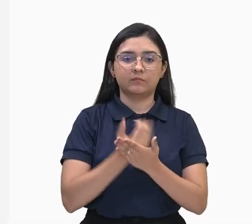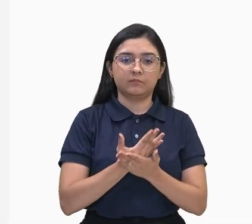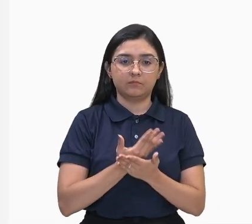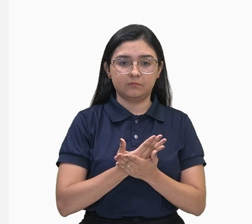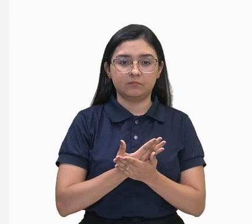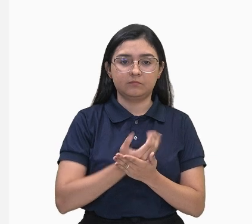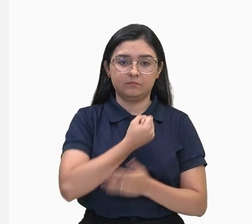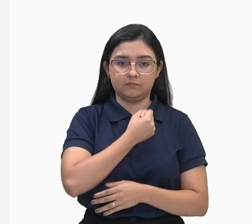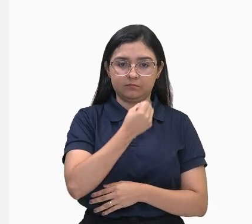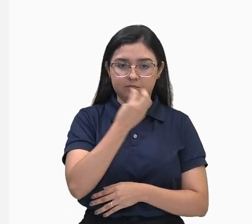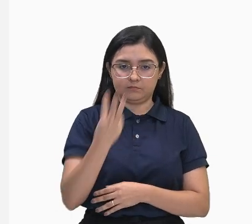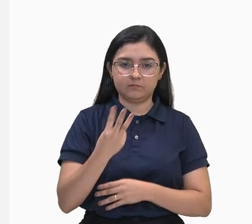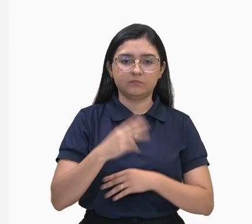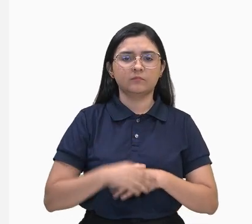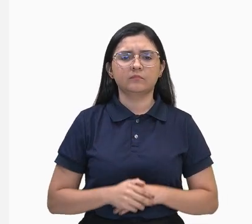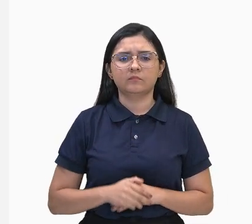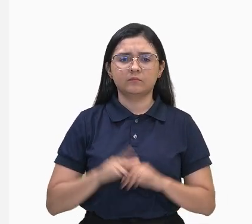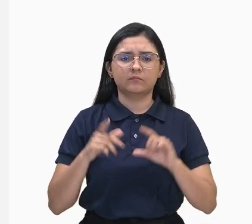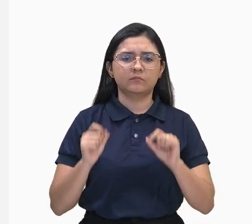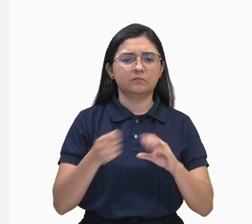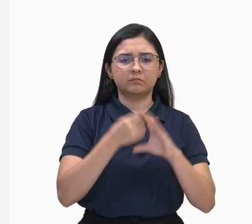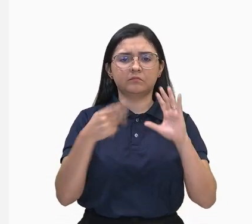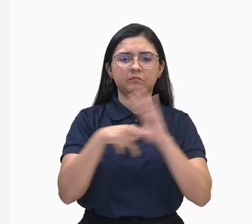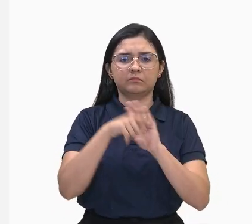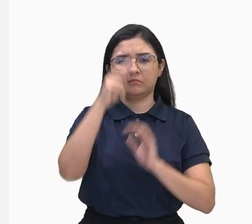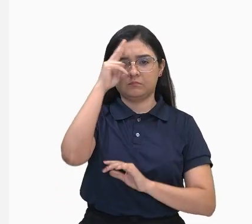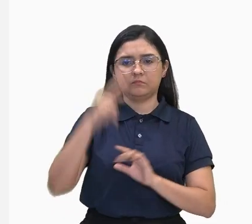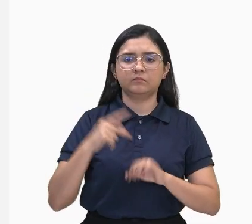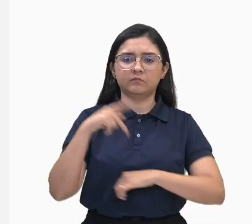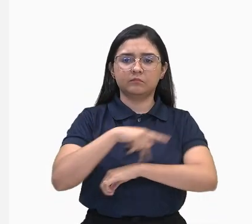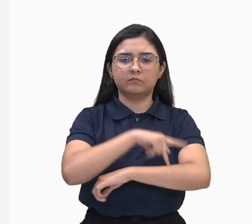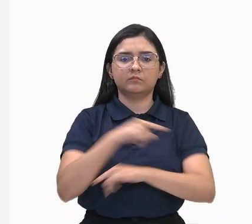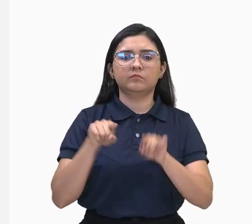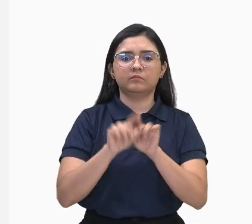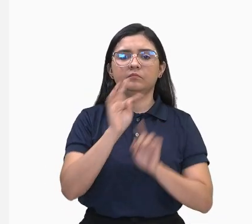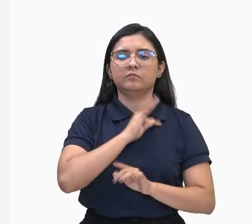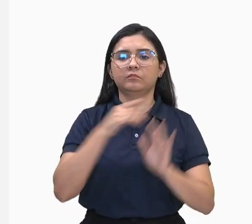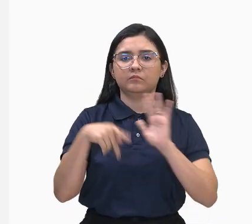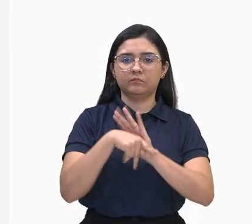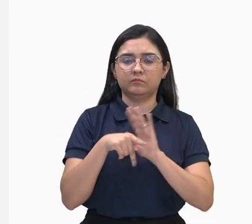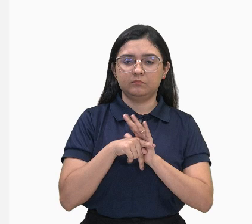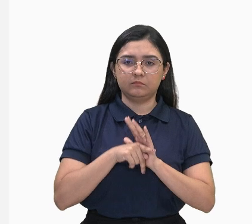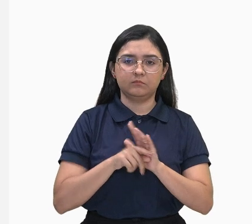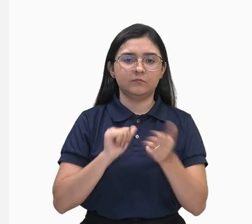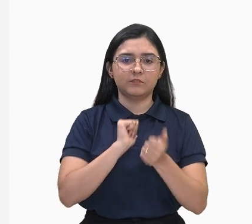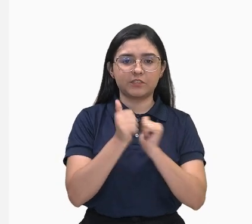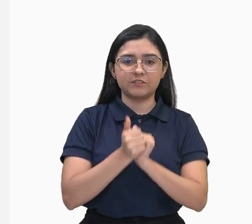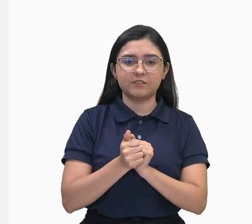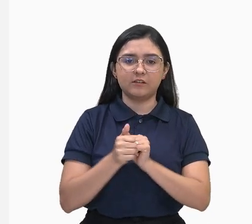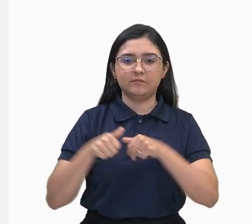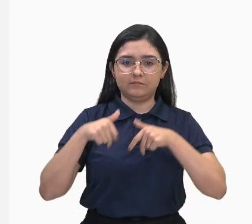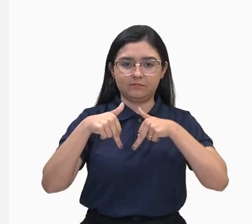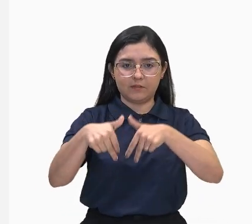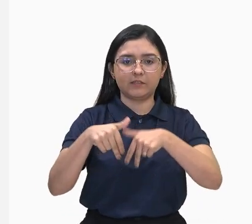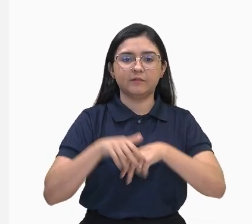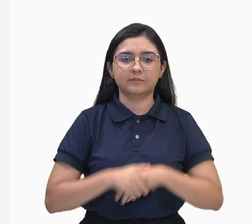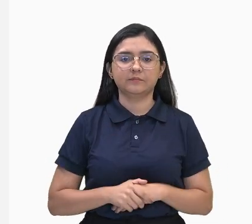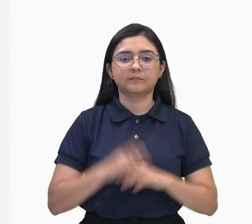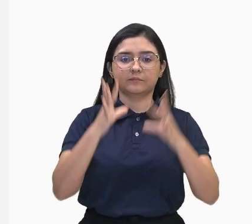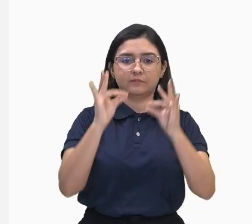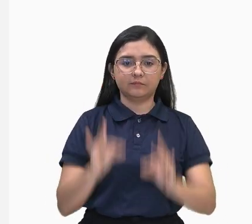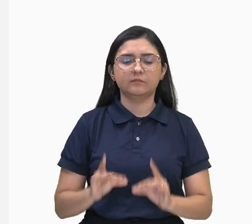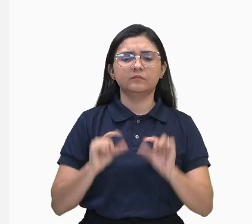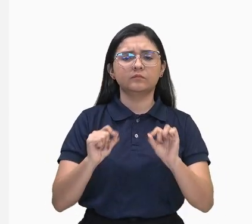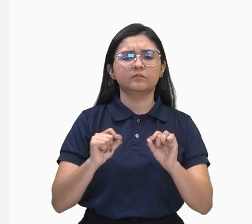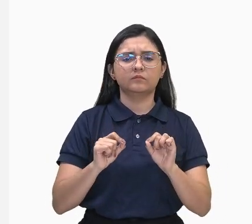3, vamos falar um pouco mais sobre os aspectos históricos, pedagógicos e técnicos do atletismo. Por detalhamento, vamos